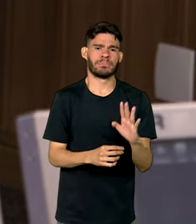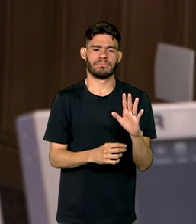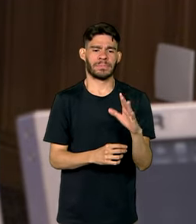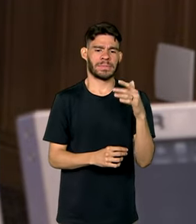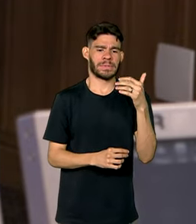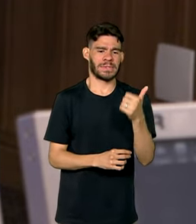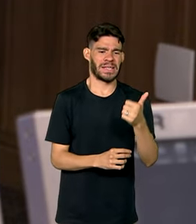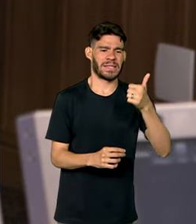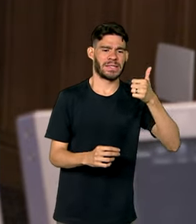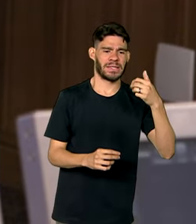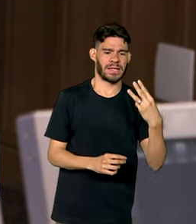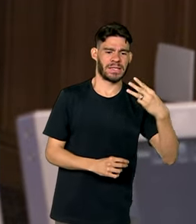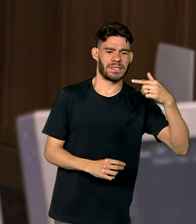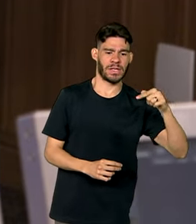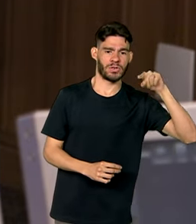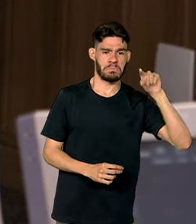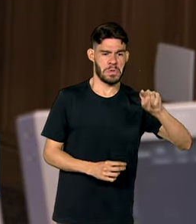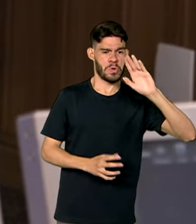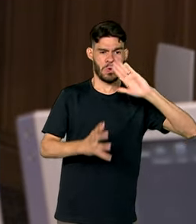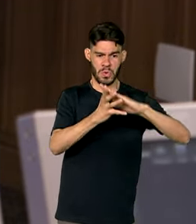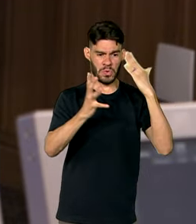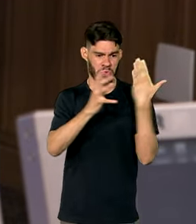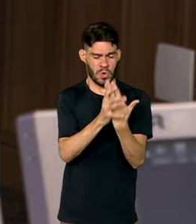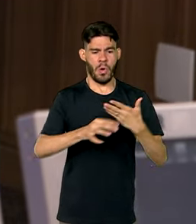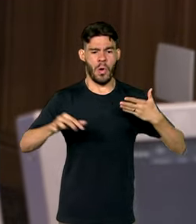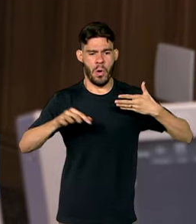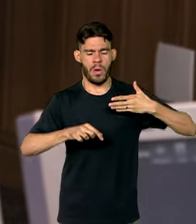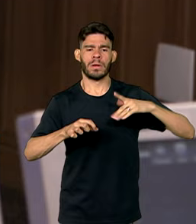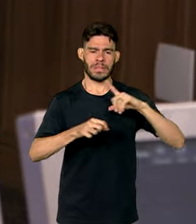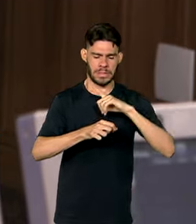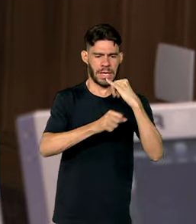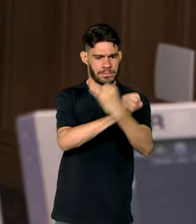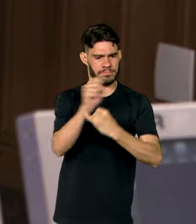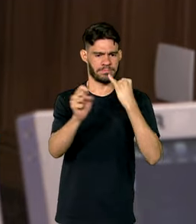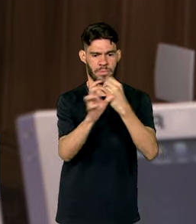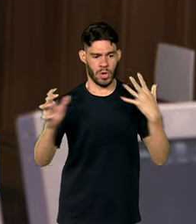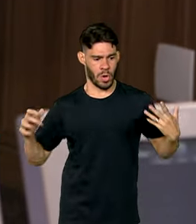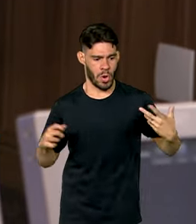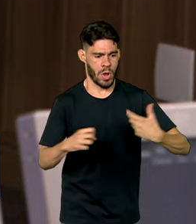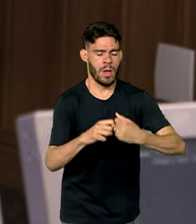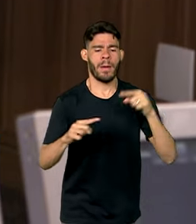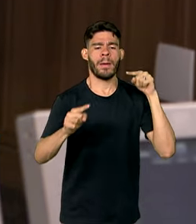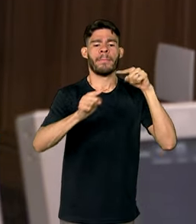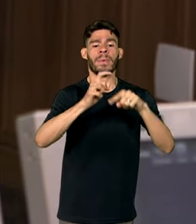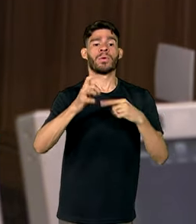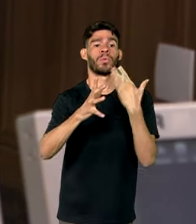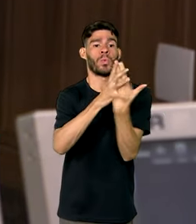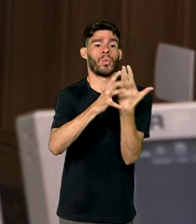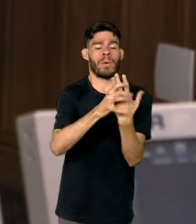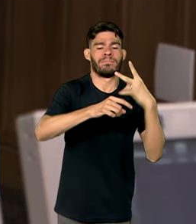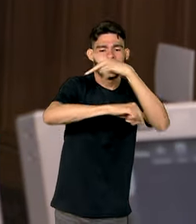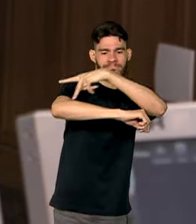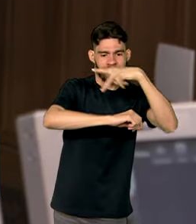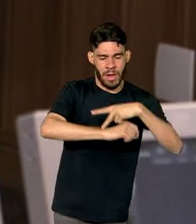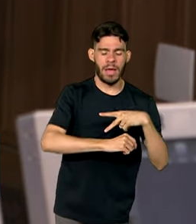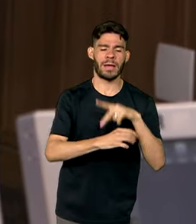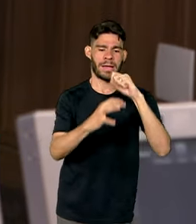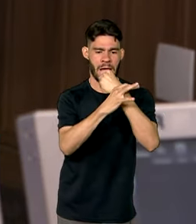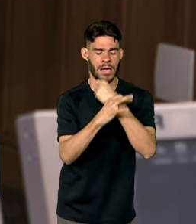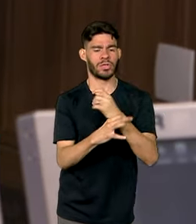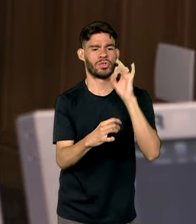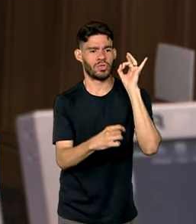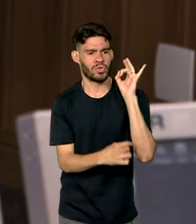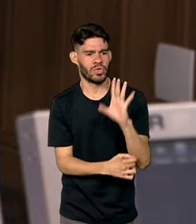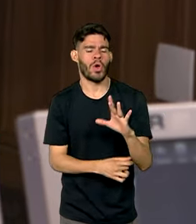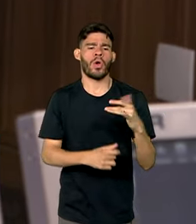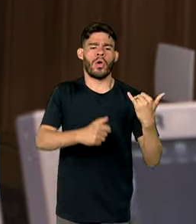de 137.000 escolas tenham acesso à internet de qualidade para fins pedagógicos então garantindo não só